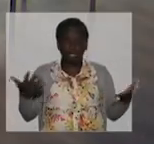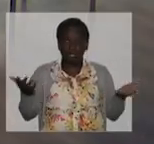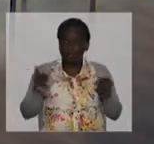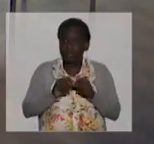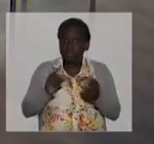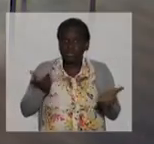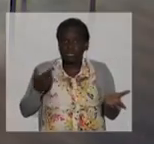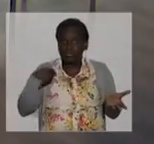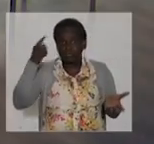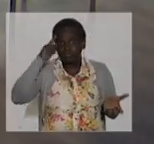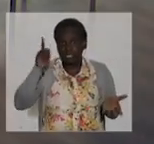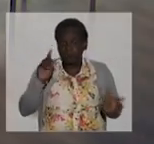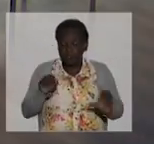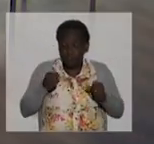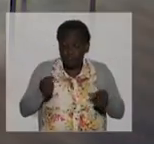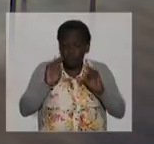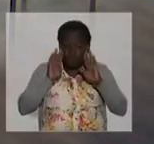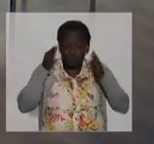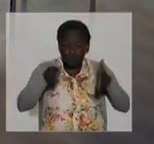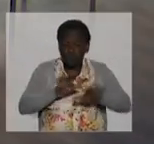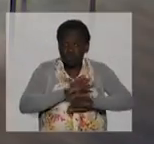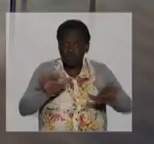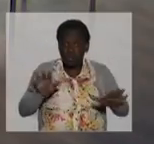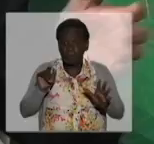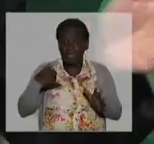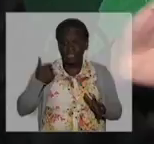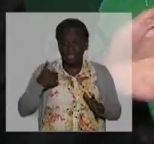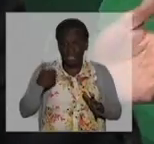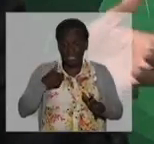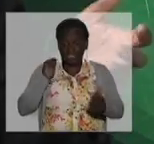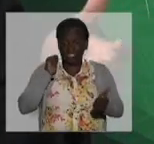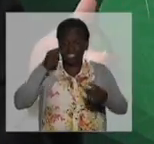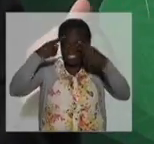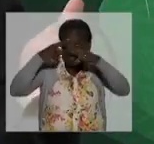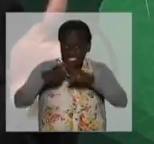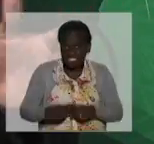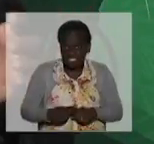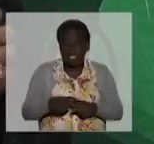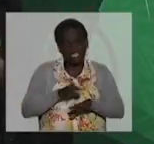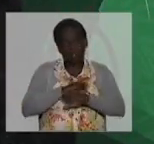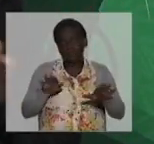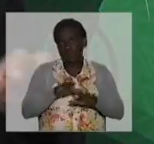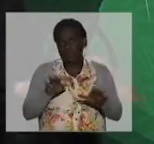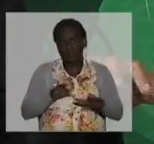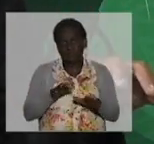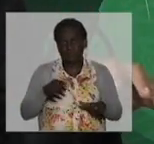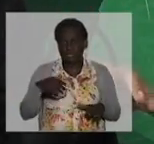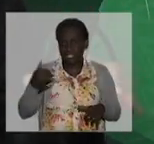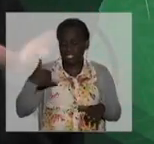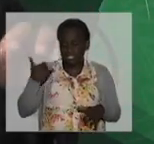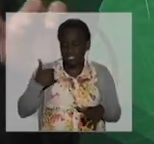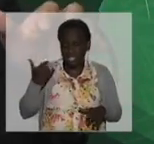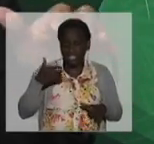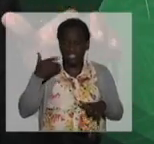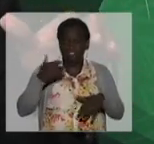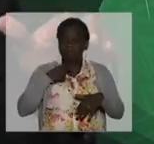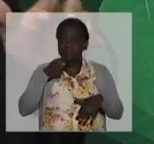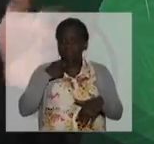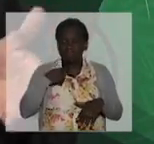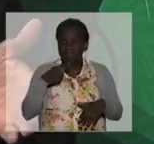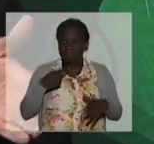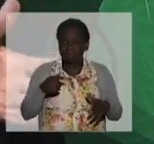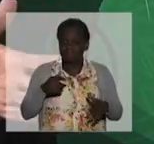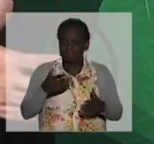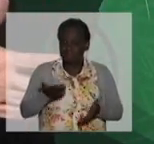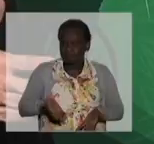ele se vê sem ter o que fazer, porque ele se dedicou tanto para aquilo, só que a sua idade esportiva chegou a um fim. Sua idade competitiva,